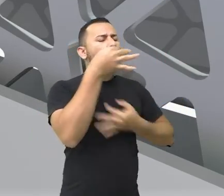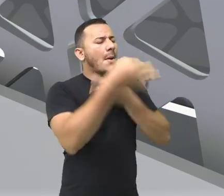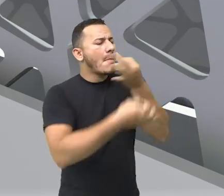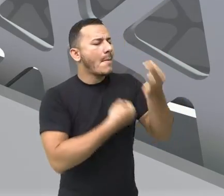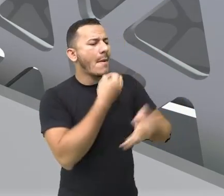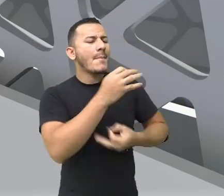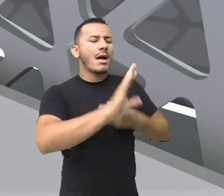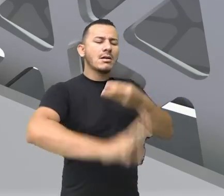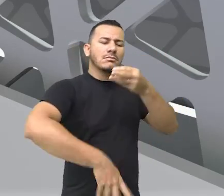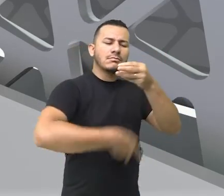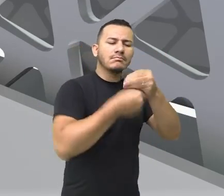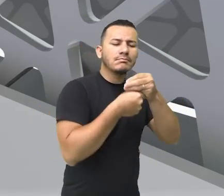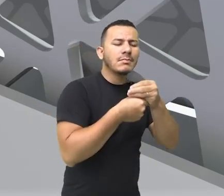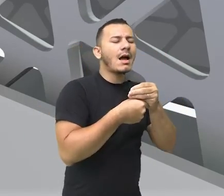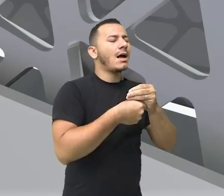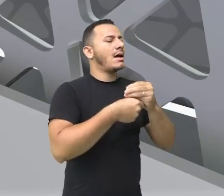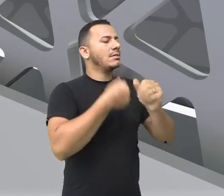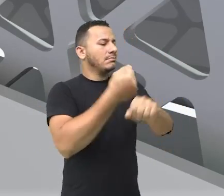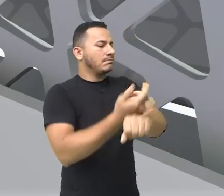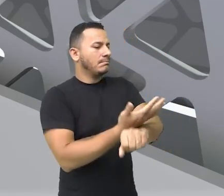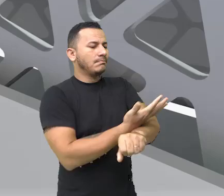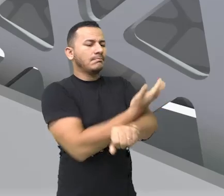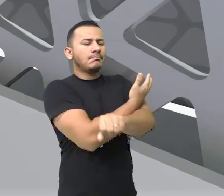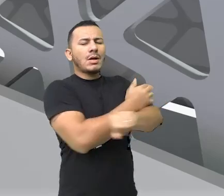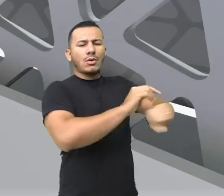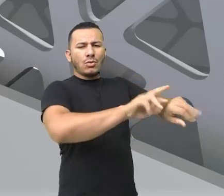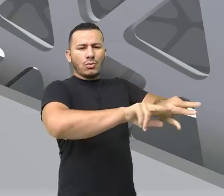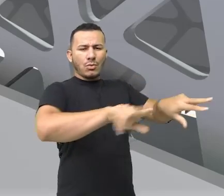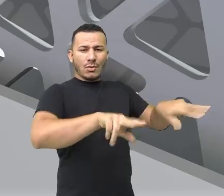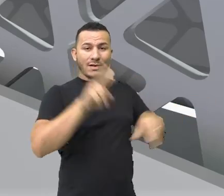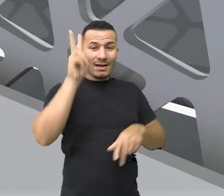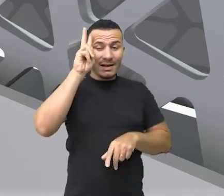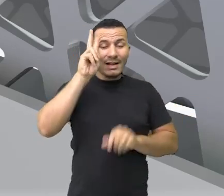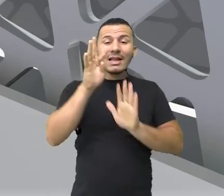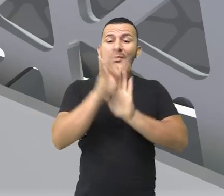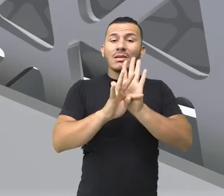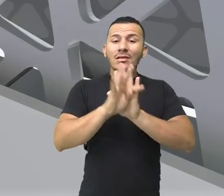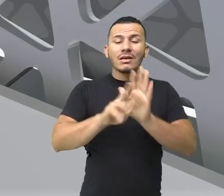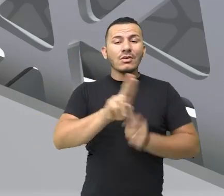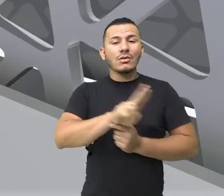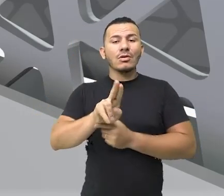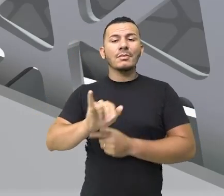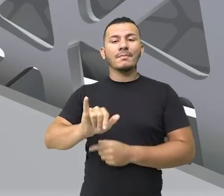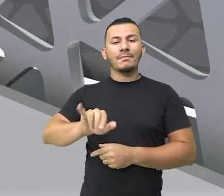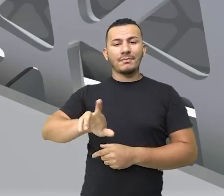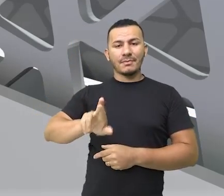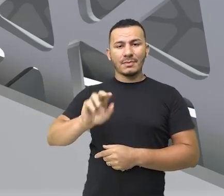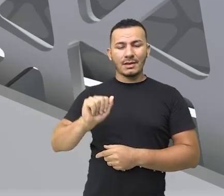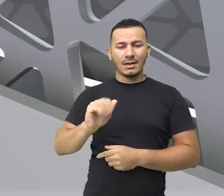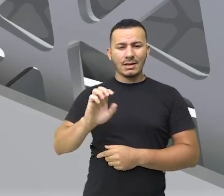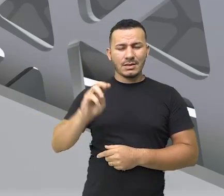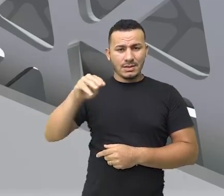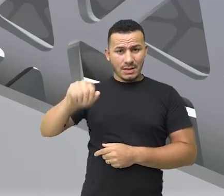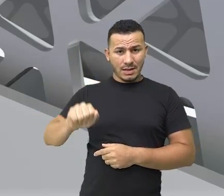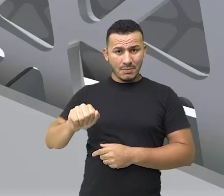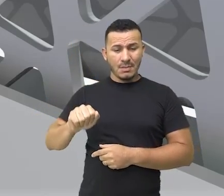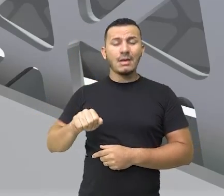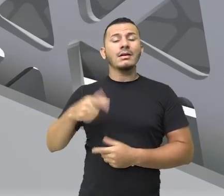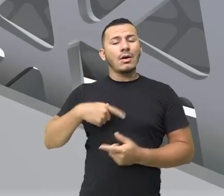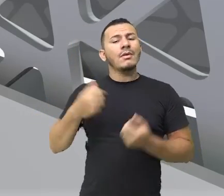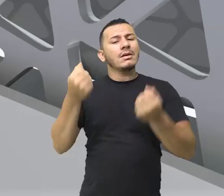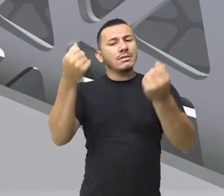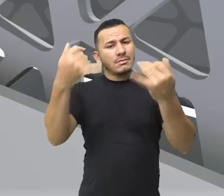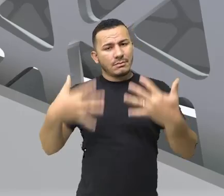a respeito daquilo que ele está vendo. Não esqueçam do texto da Iracema, que ele, além de falar como ela